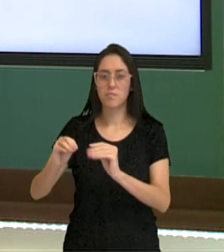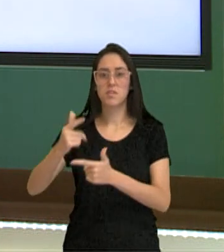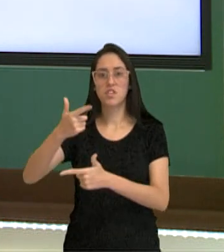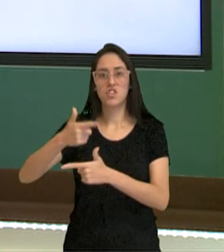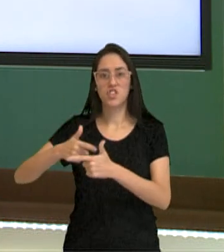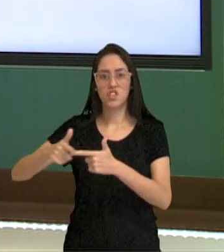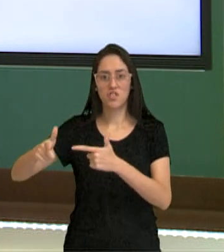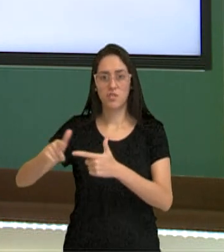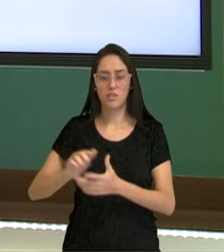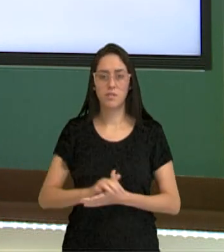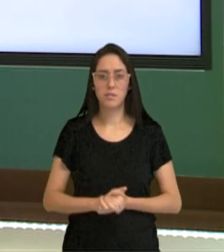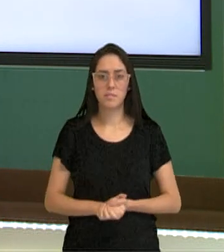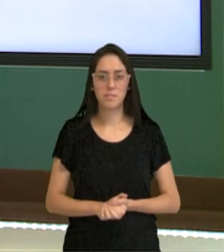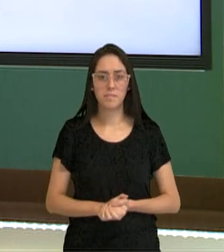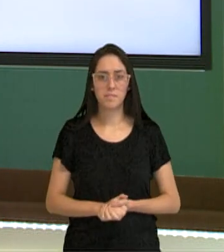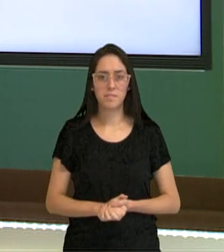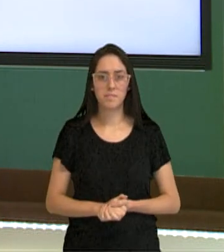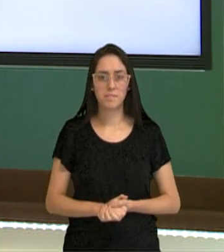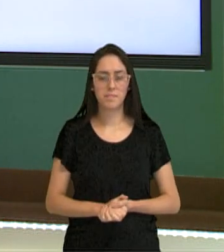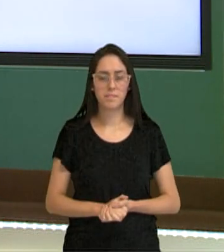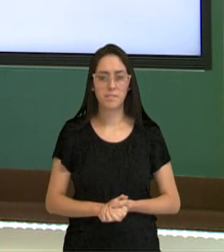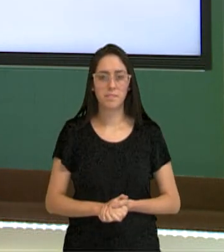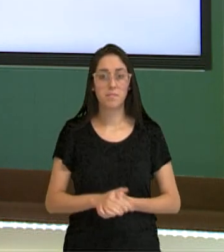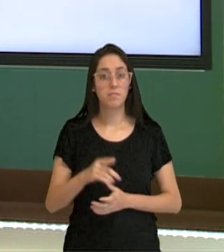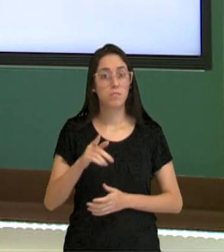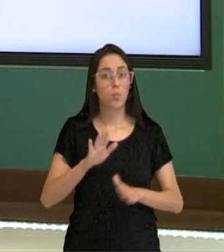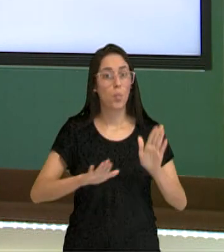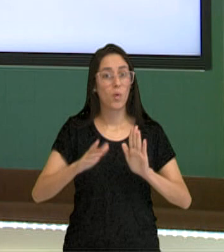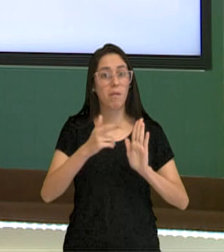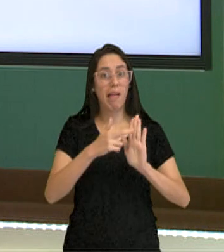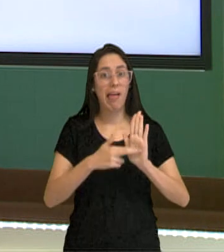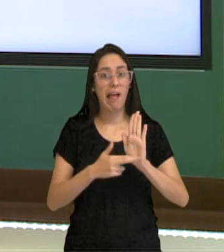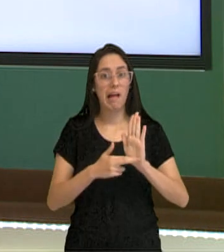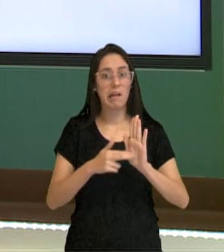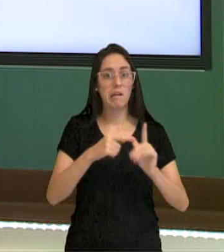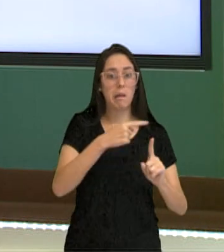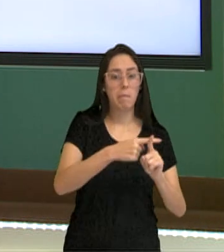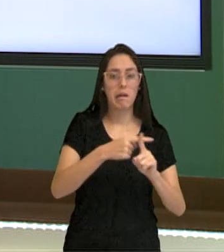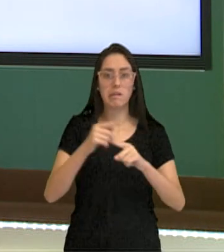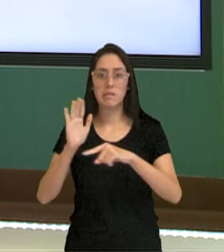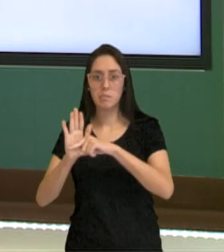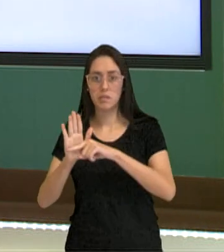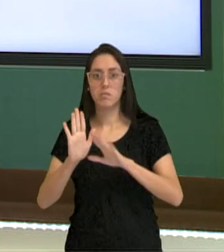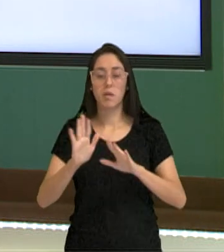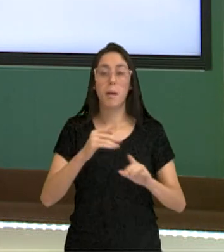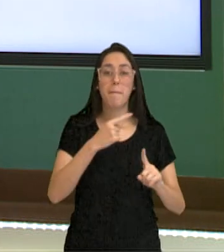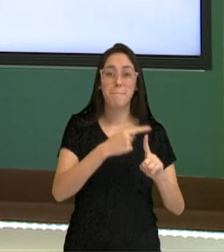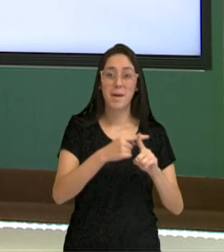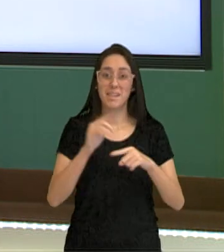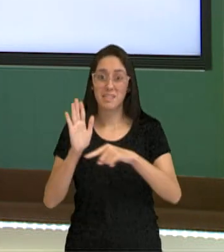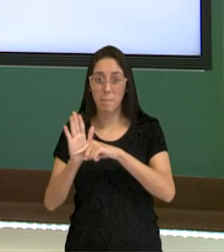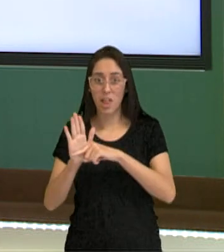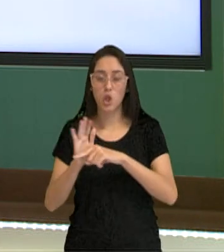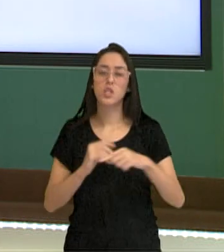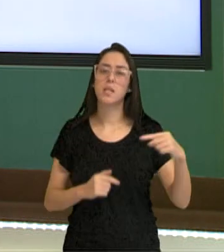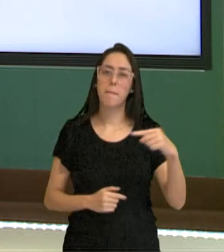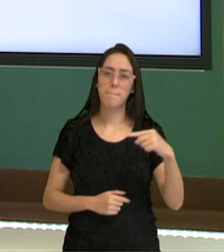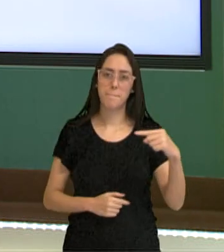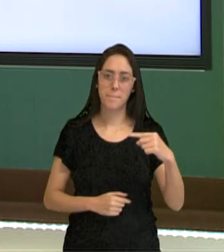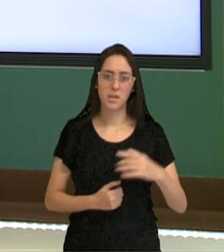menos 5. Então, regra de sinal, hein? Mais com menos, menos. 8 dividido por 5,